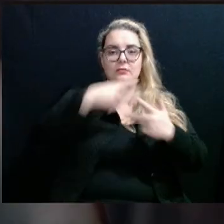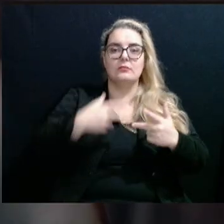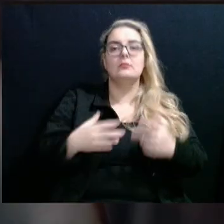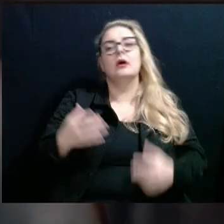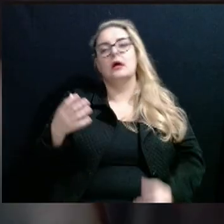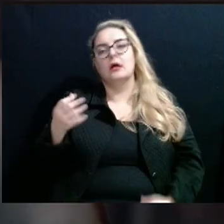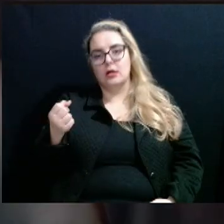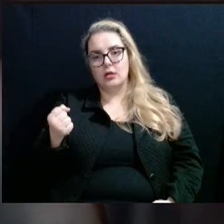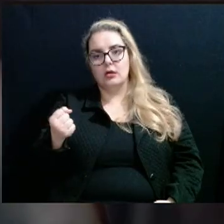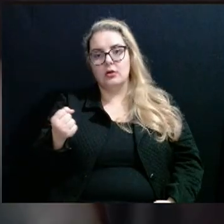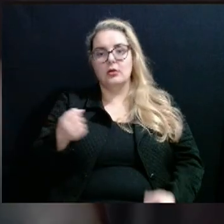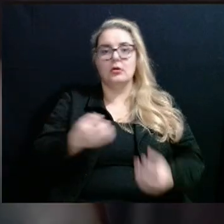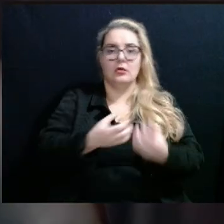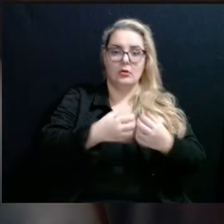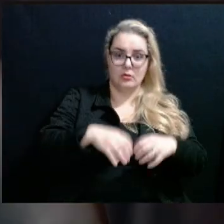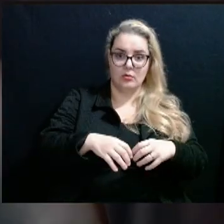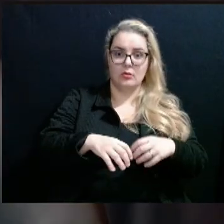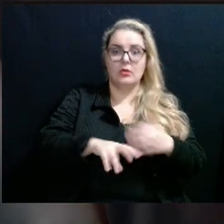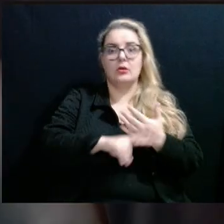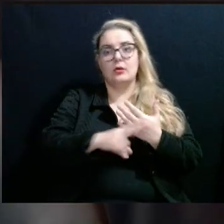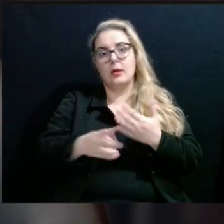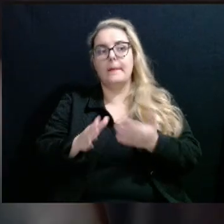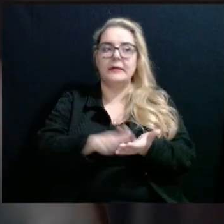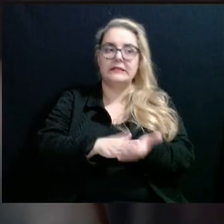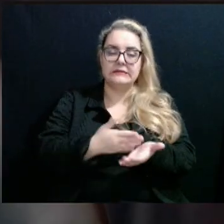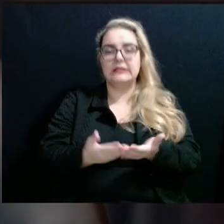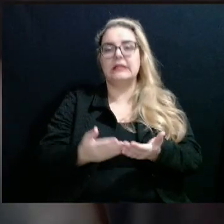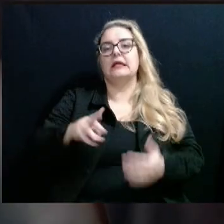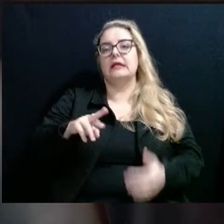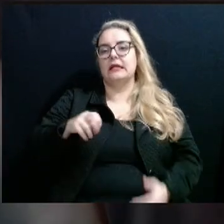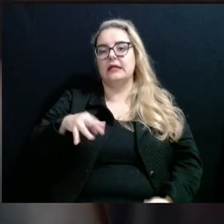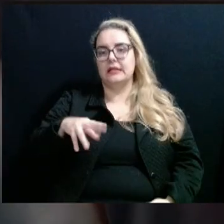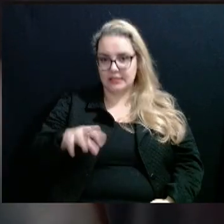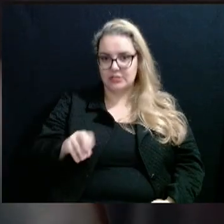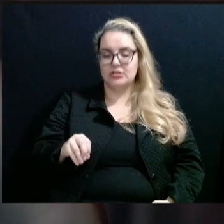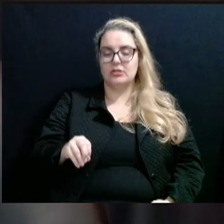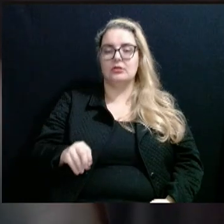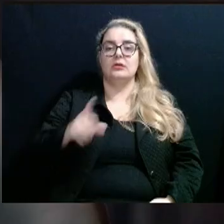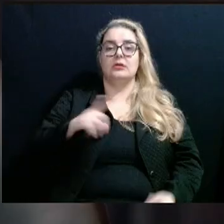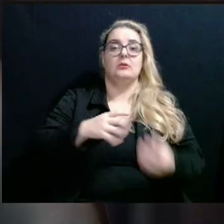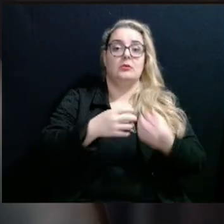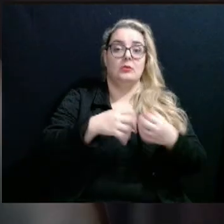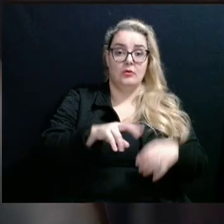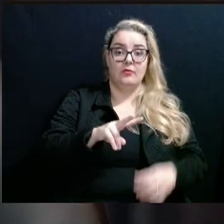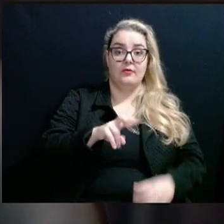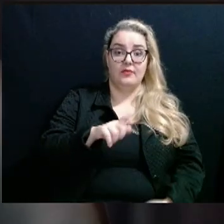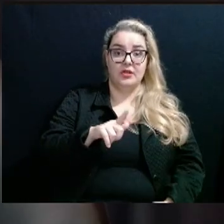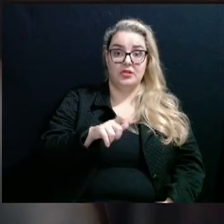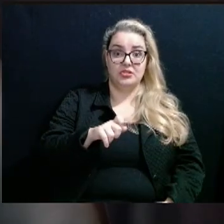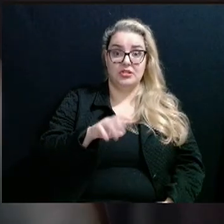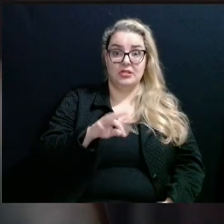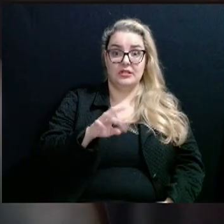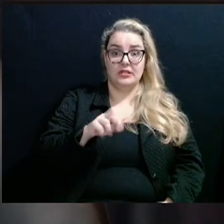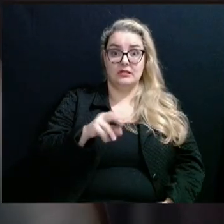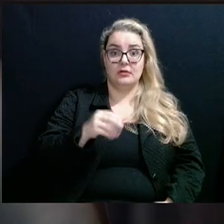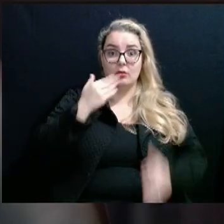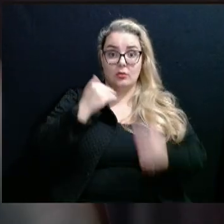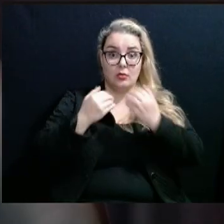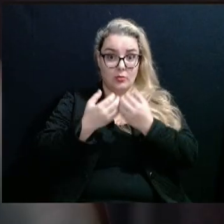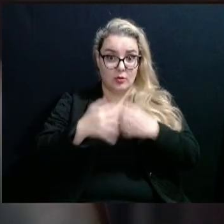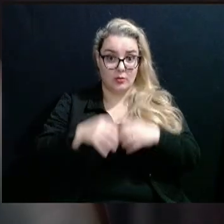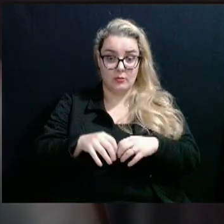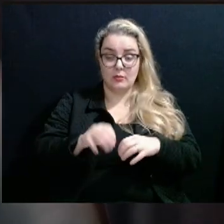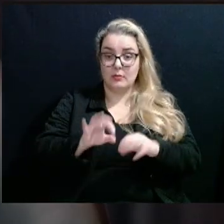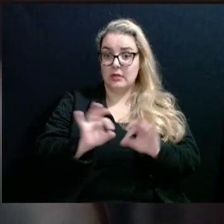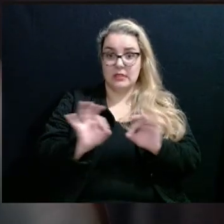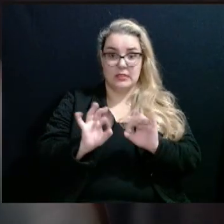ovos e derivados. Uhum. Temos o ovo vegetariano, que é aquele que consome ovos, mas não consome nenhum outro produto